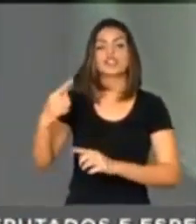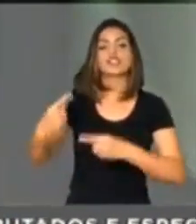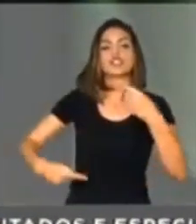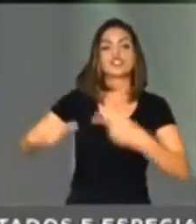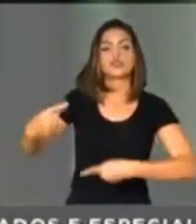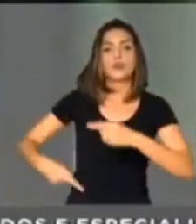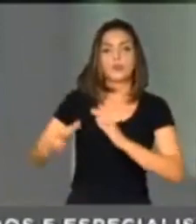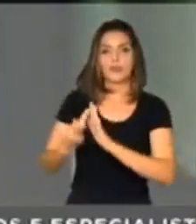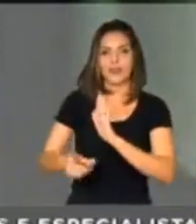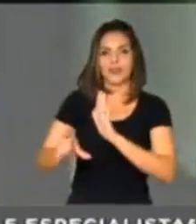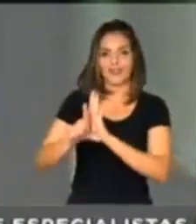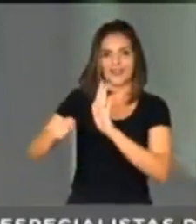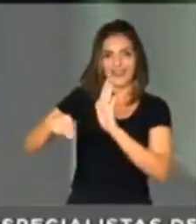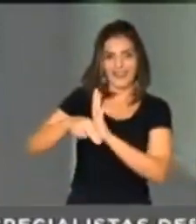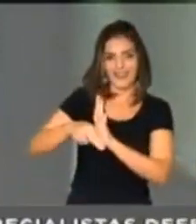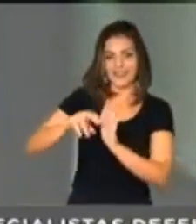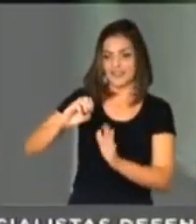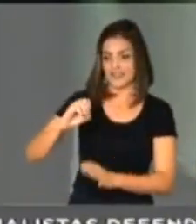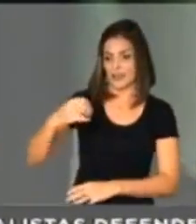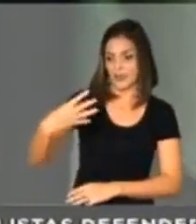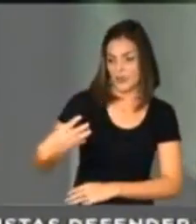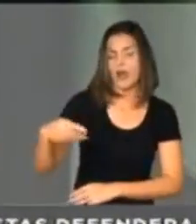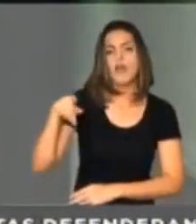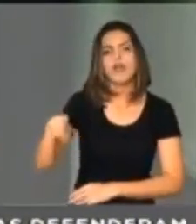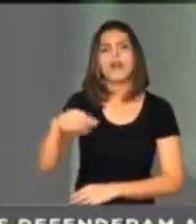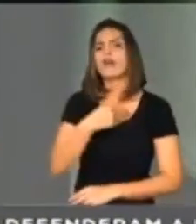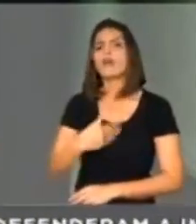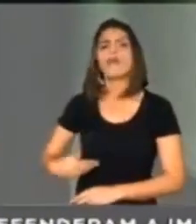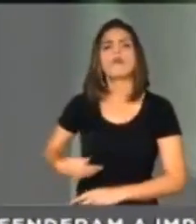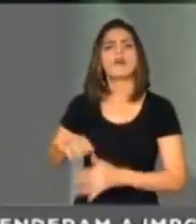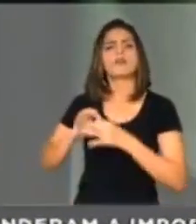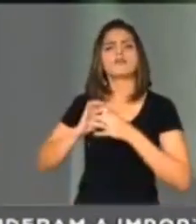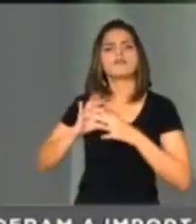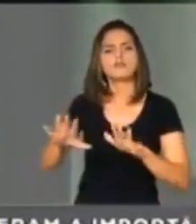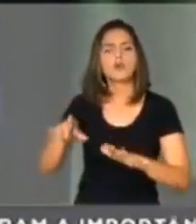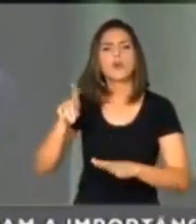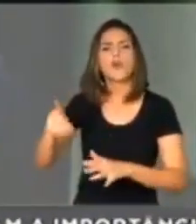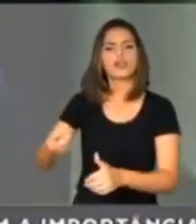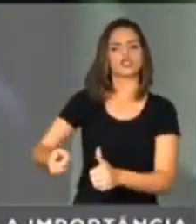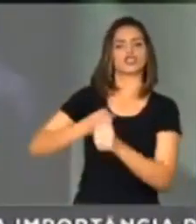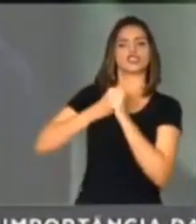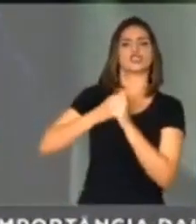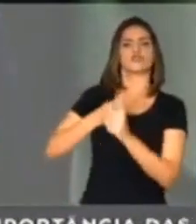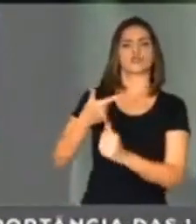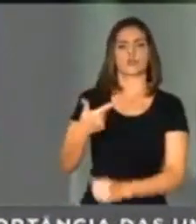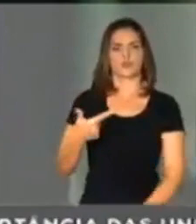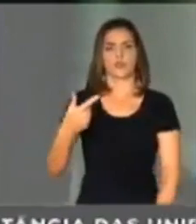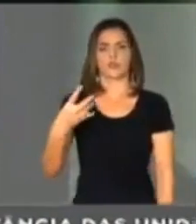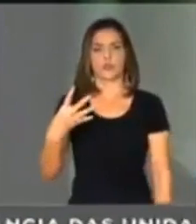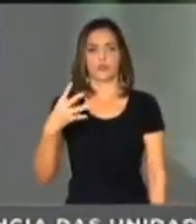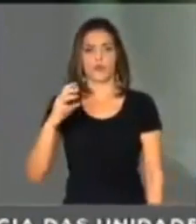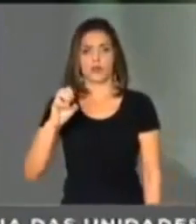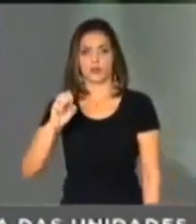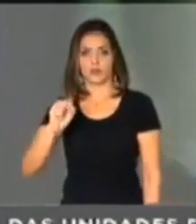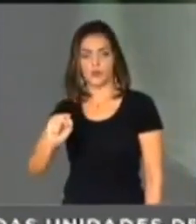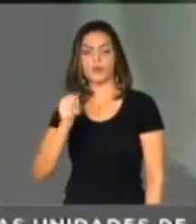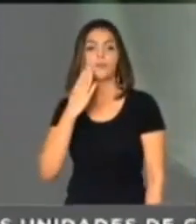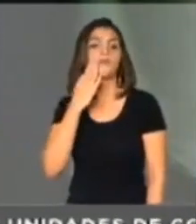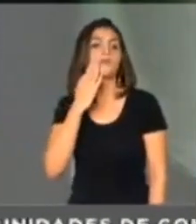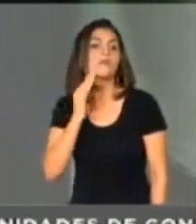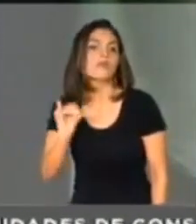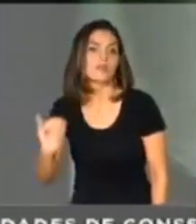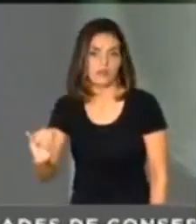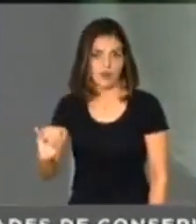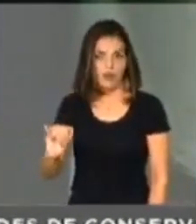PLN 04, que autoriza o governo a se endividar em 248